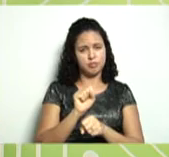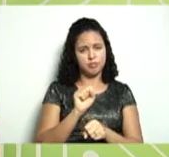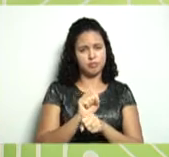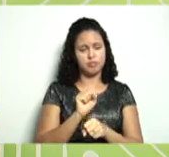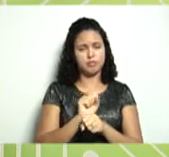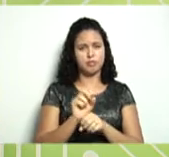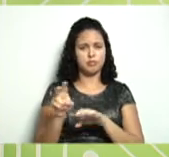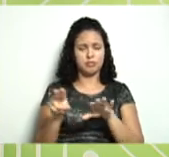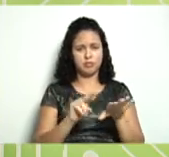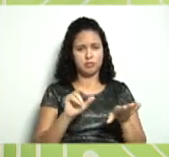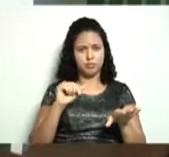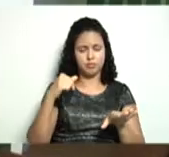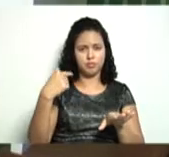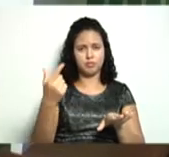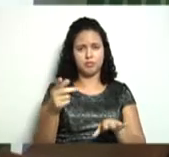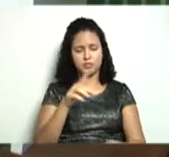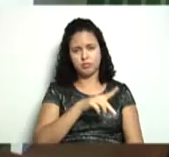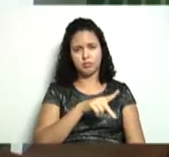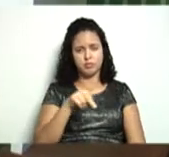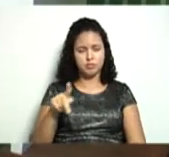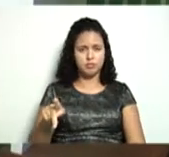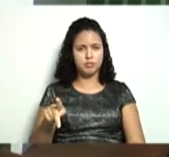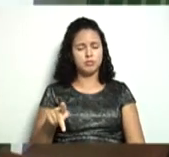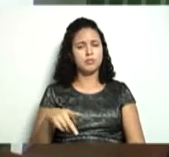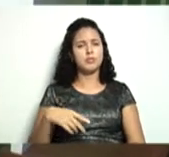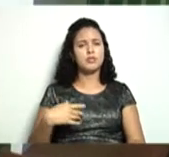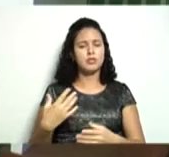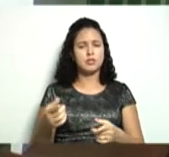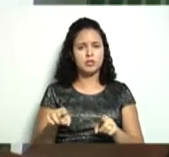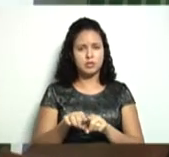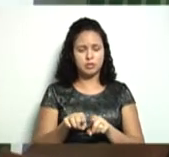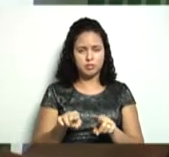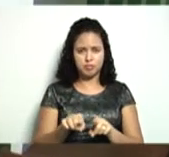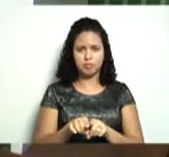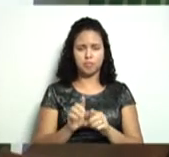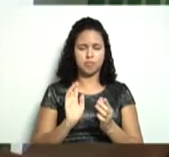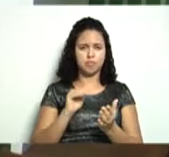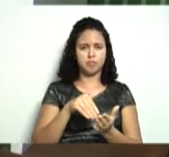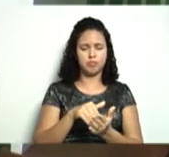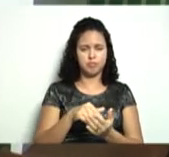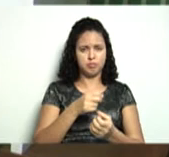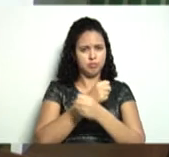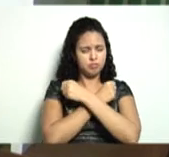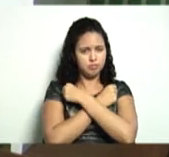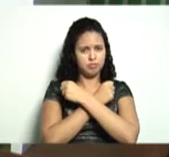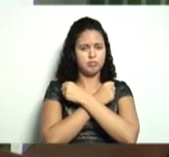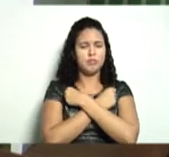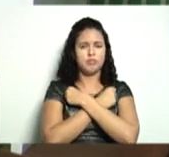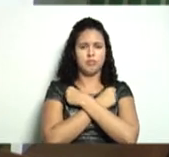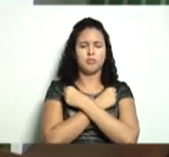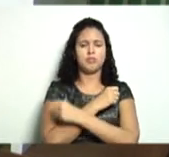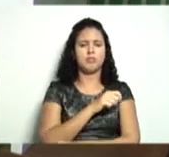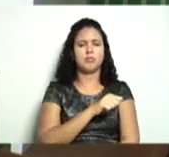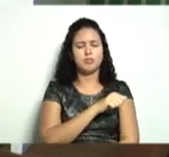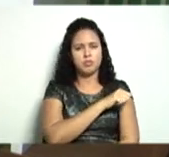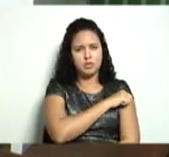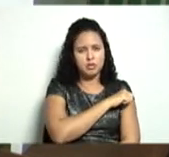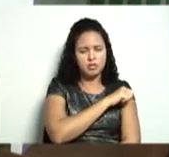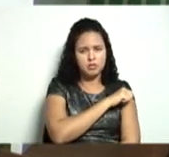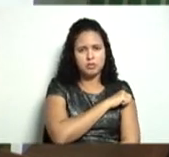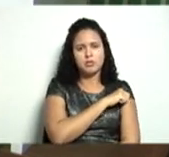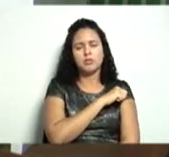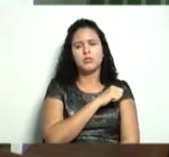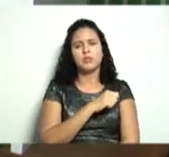a semana que vem. Professor? Senhores, para finalizar, um abraço apertado aqui para os nossos conterrâneos